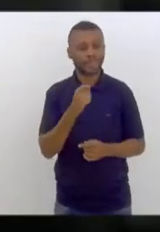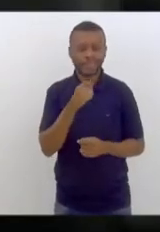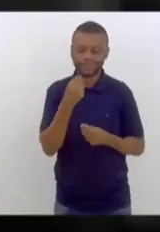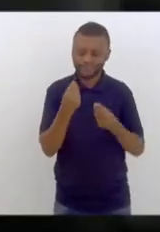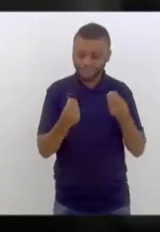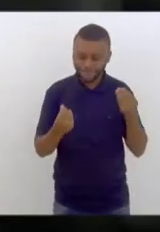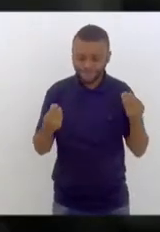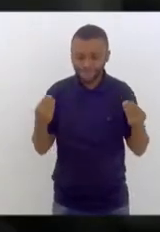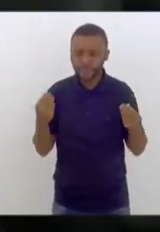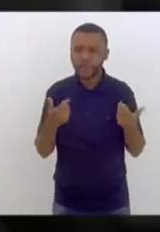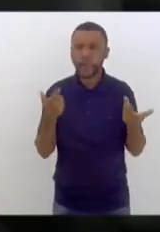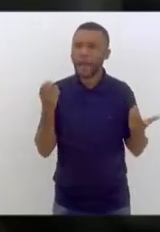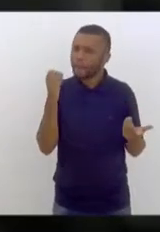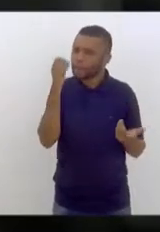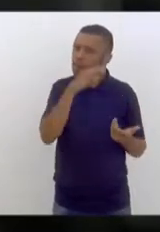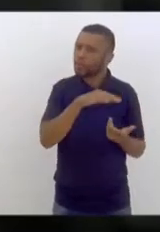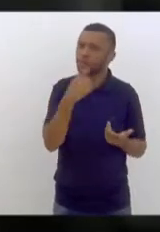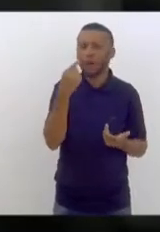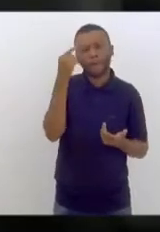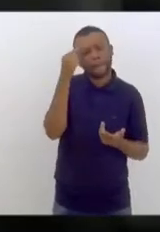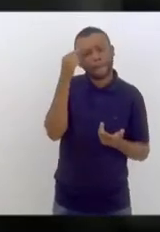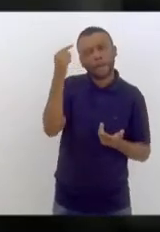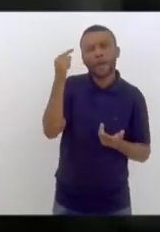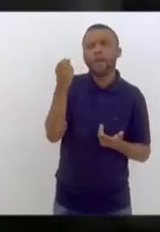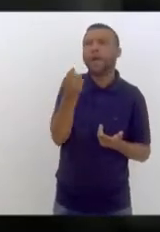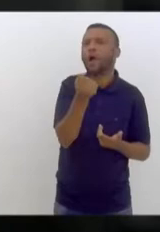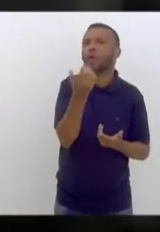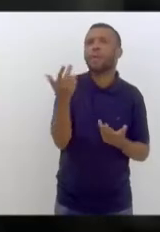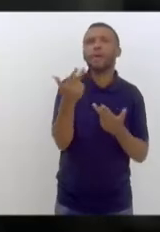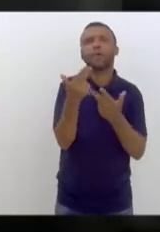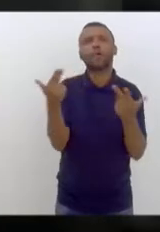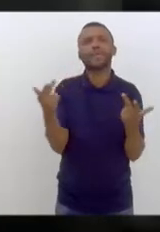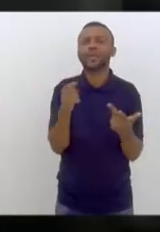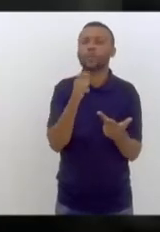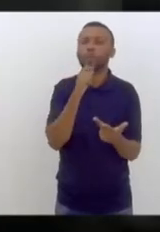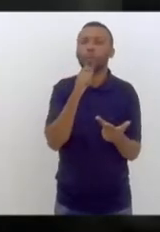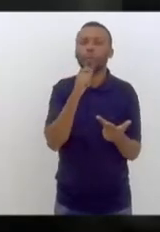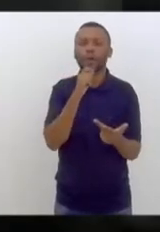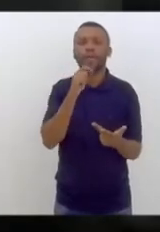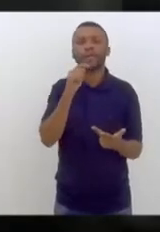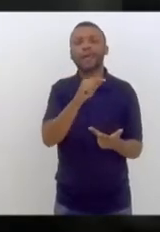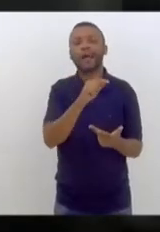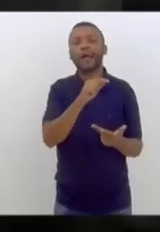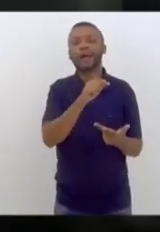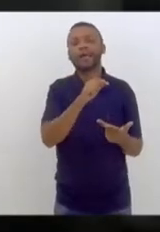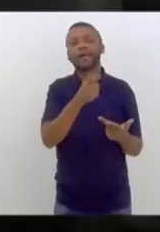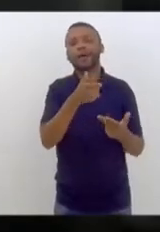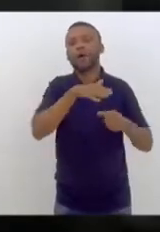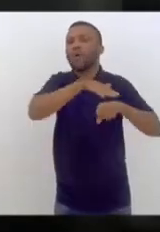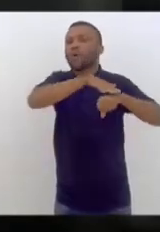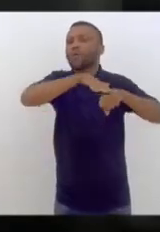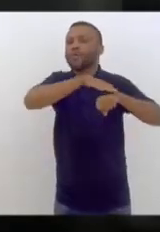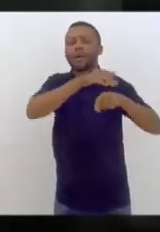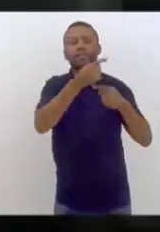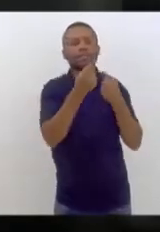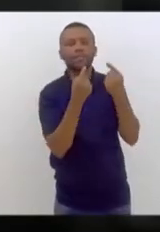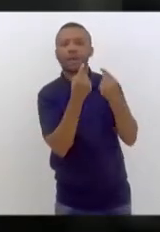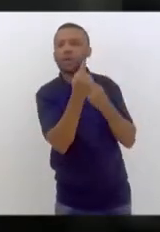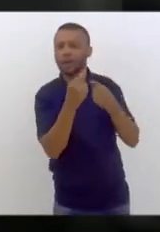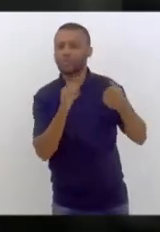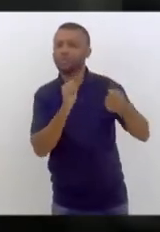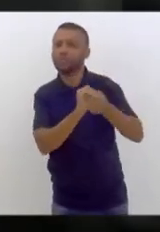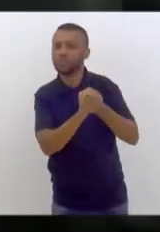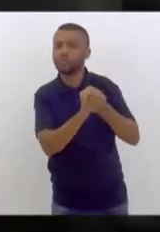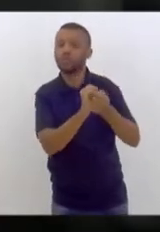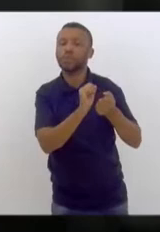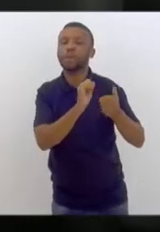seria assim, absurdo a gente pensar em alguma coisa sem poder ouvi-los nessa construção. E, por esse